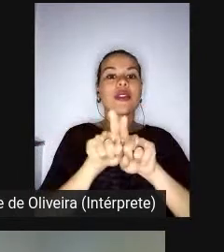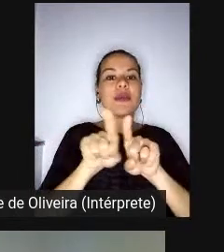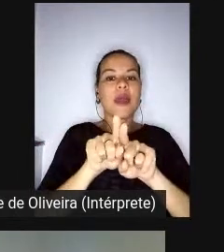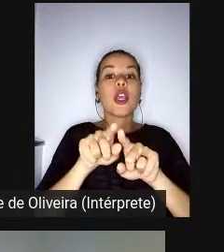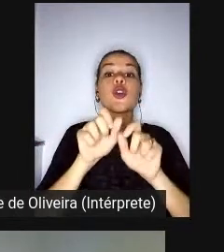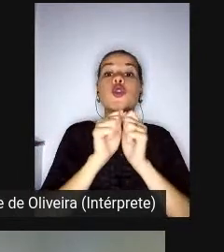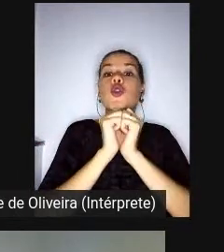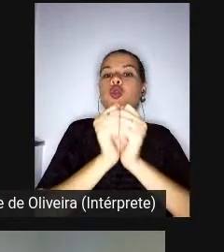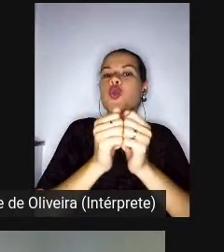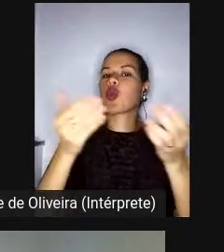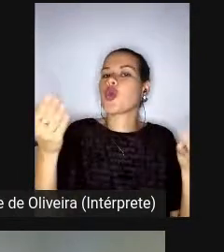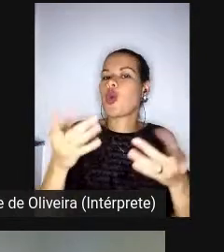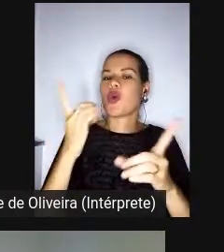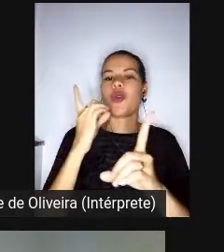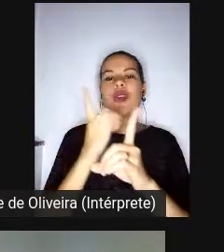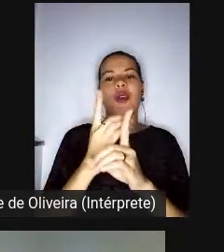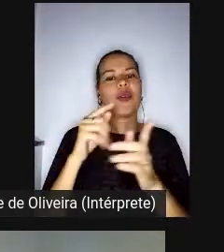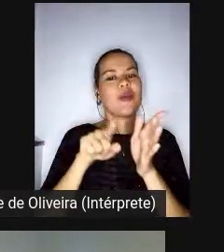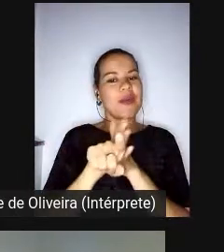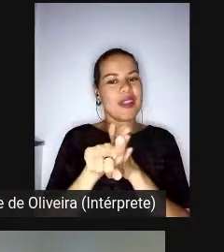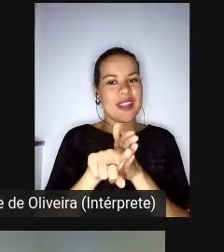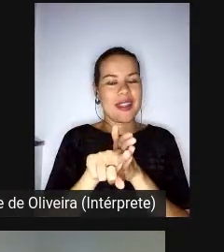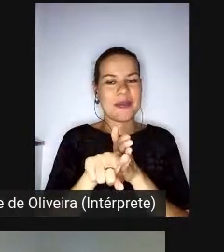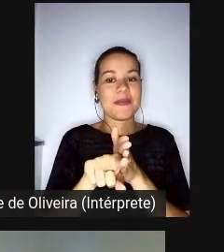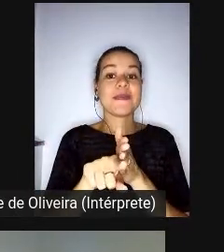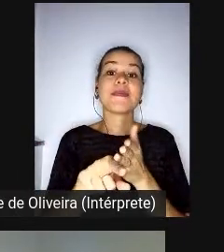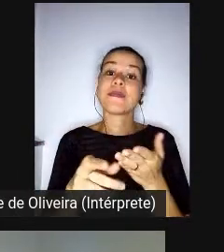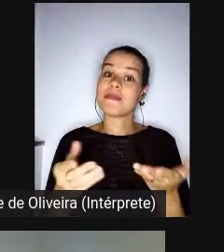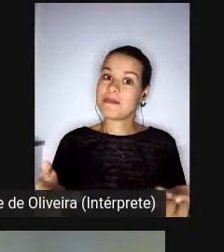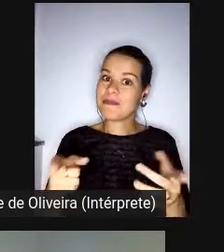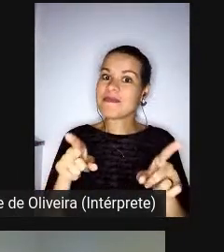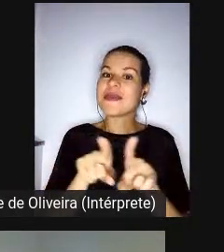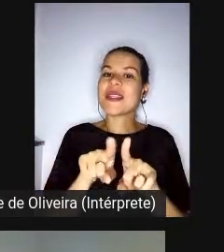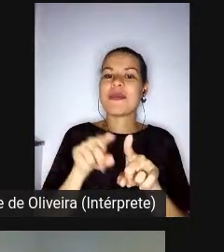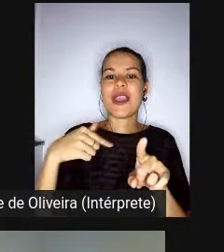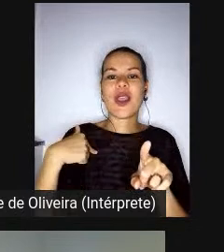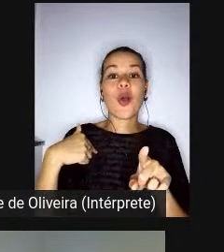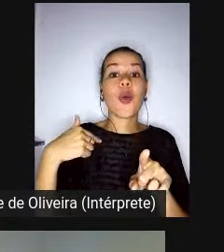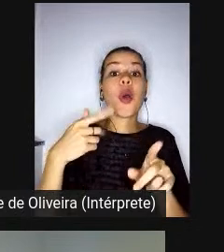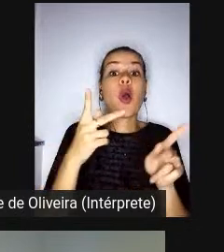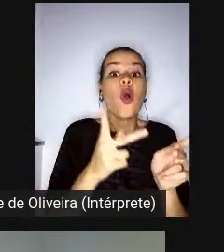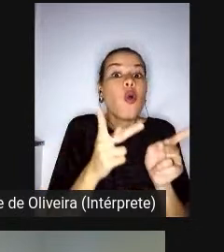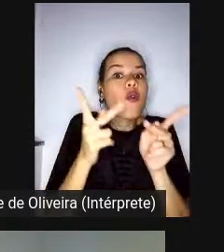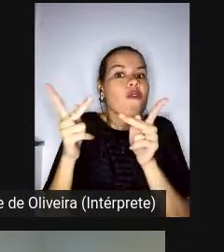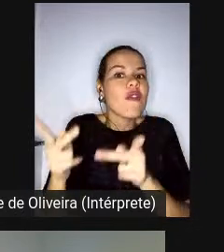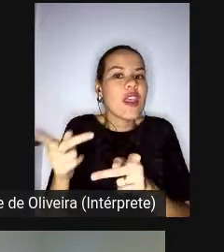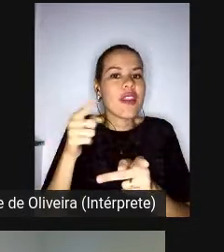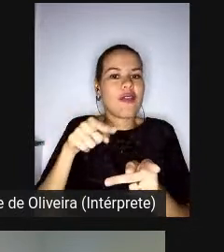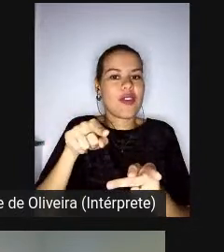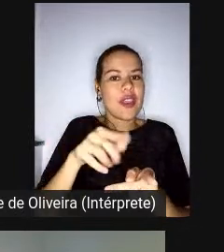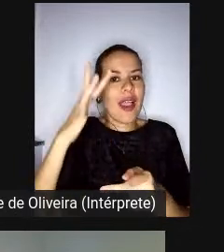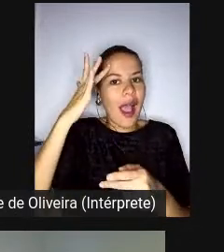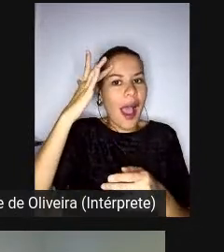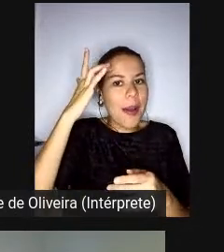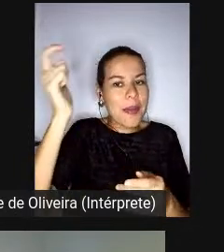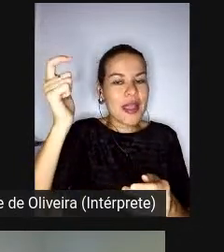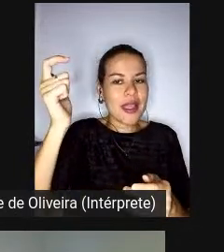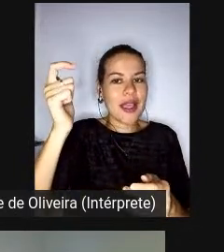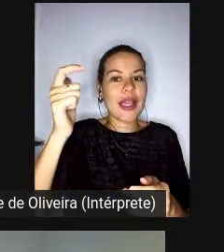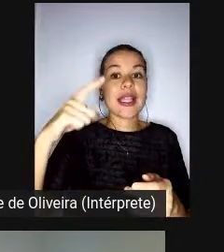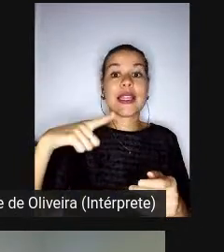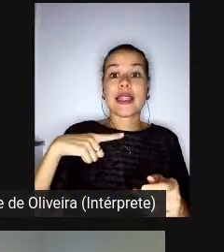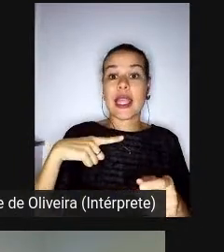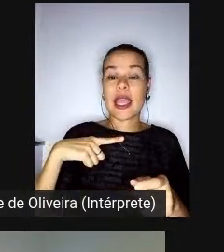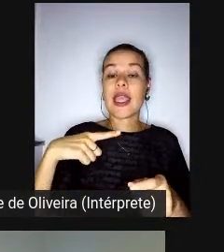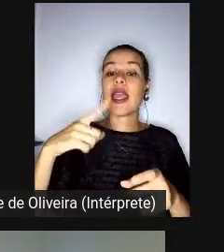de pesquisa e também né quero aproveitar para convidar vocês para amanhã nós temos o nosso encontro dos